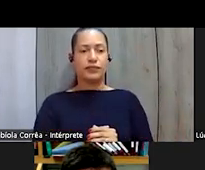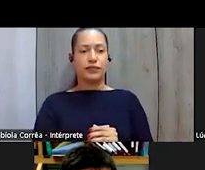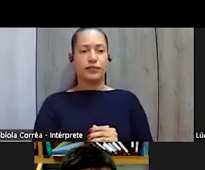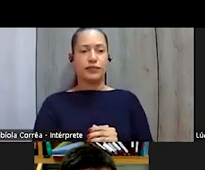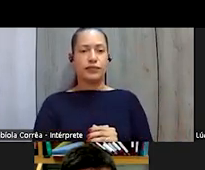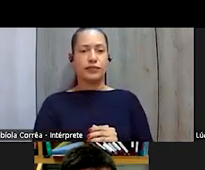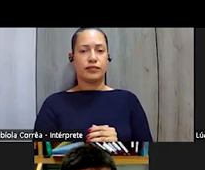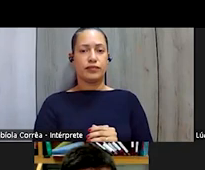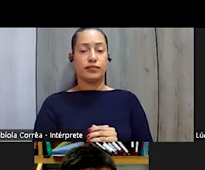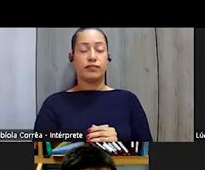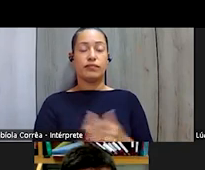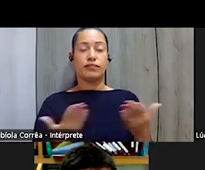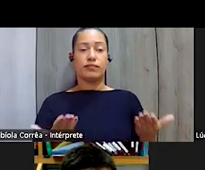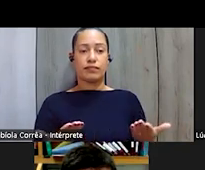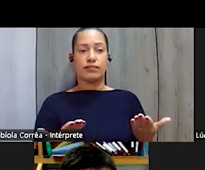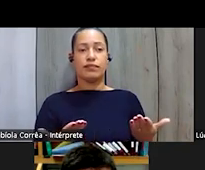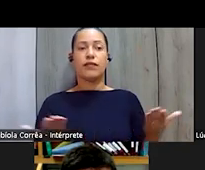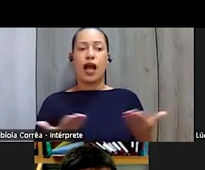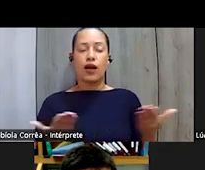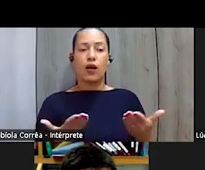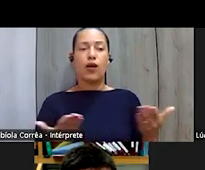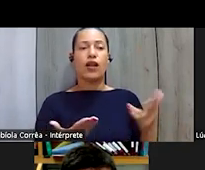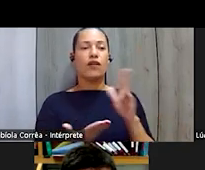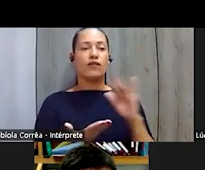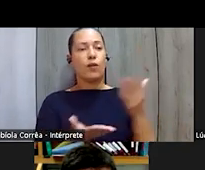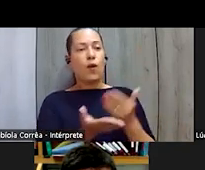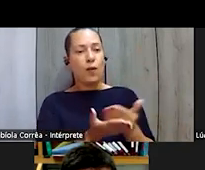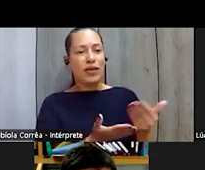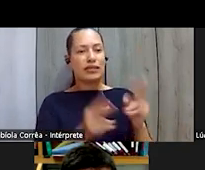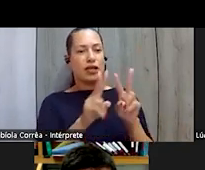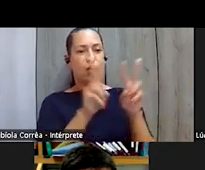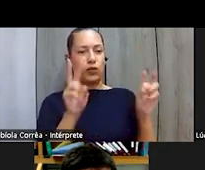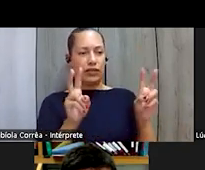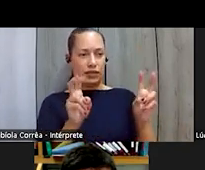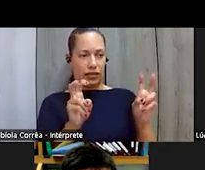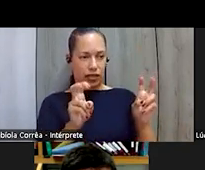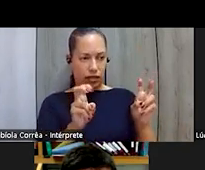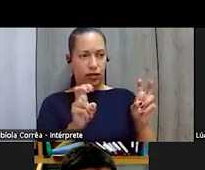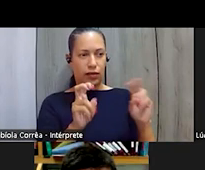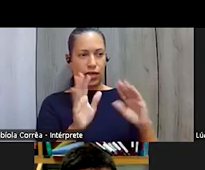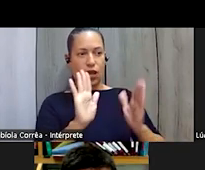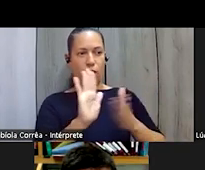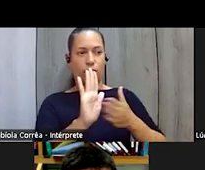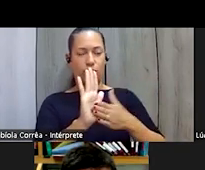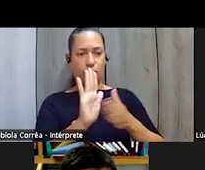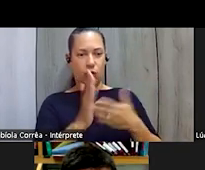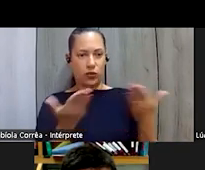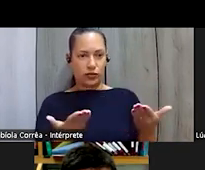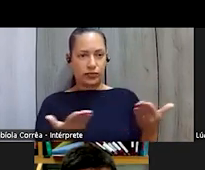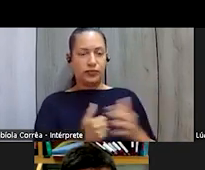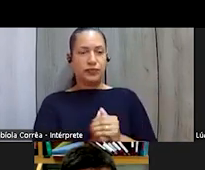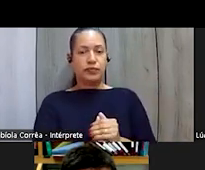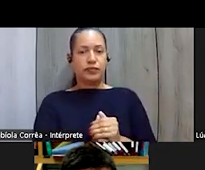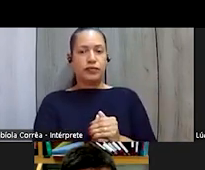então vamos entrar no tema que é a proposta de hoje, que é